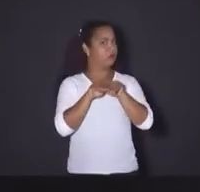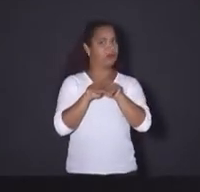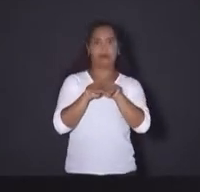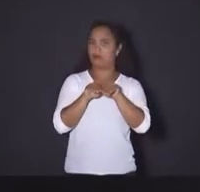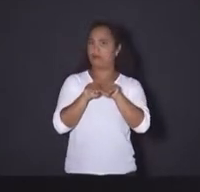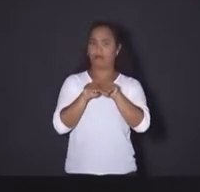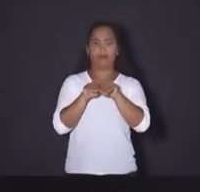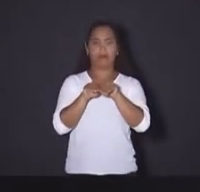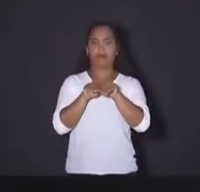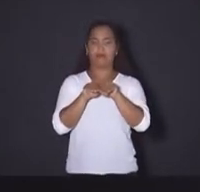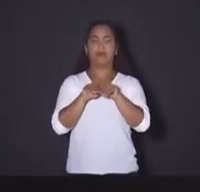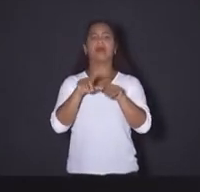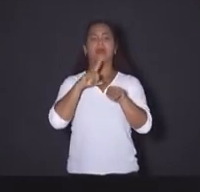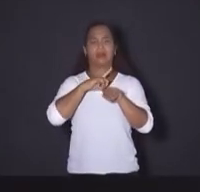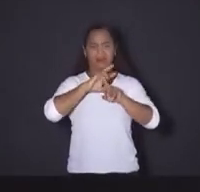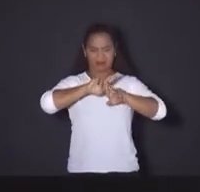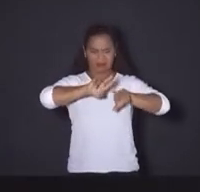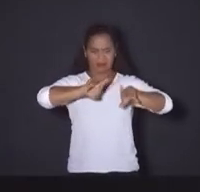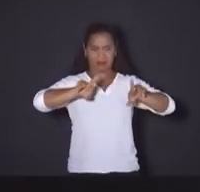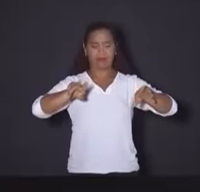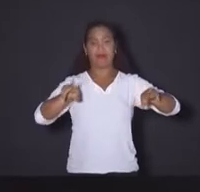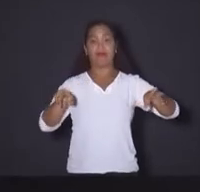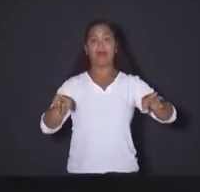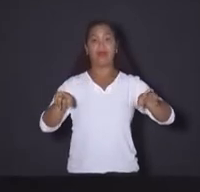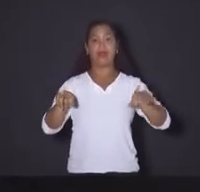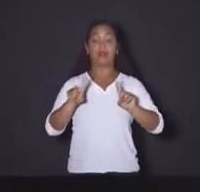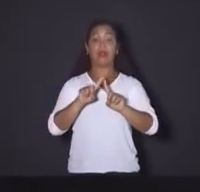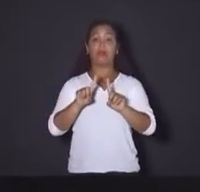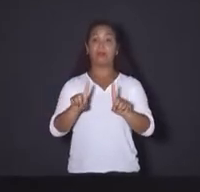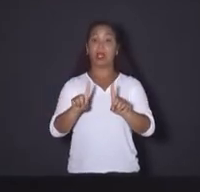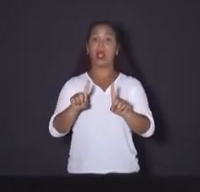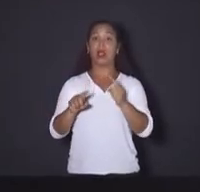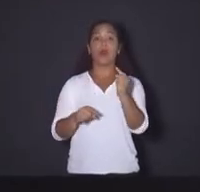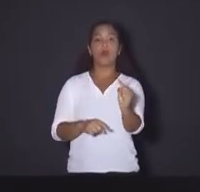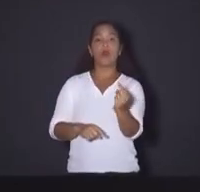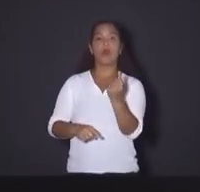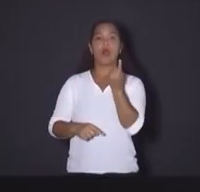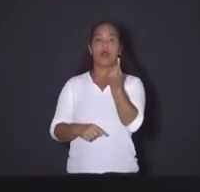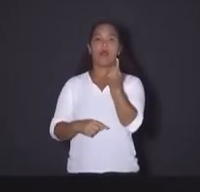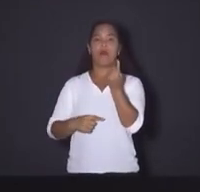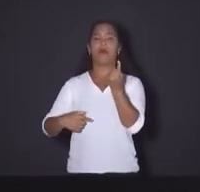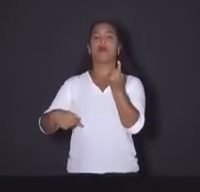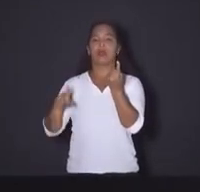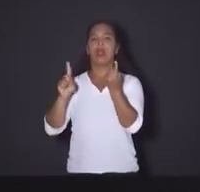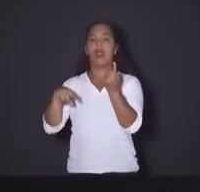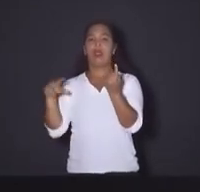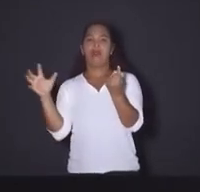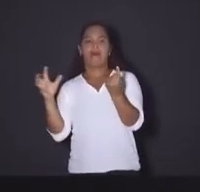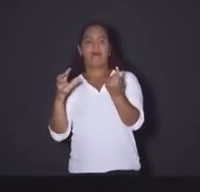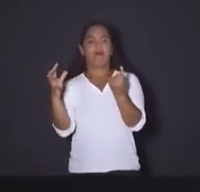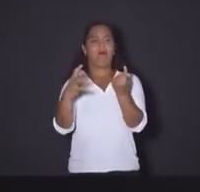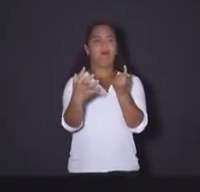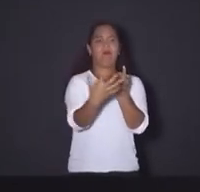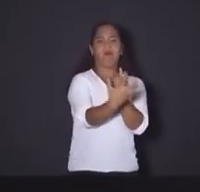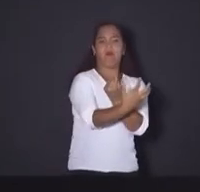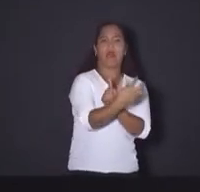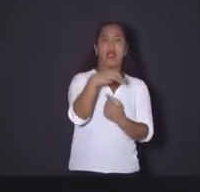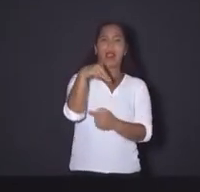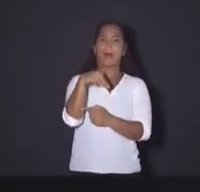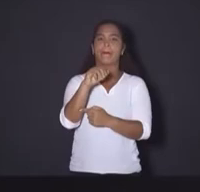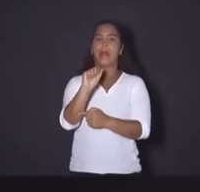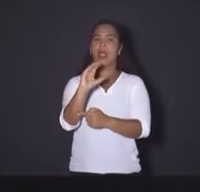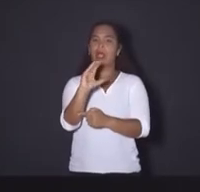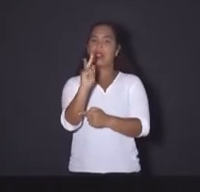Nós temos muitas diferenças. Mas se tem uma coisa que perpassa sobre nós é a influência, as reverberações do machismo e